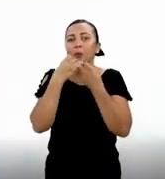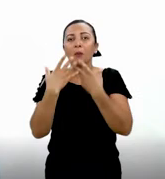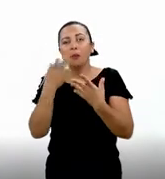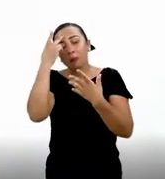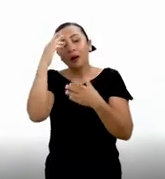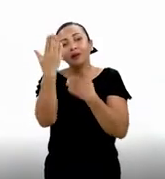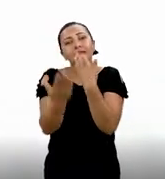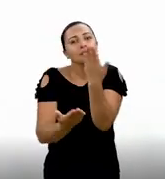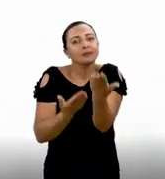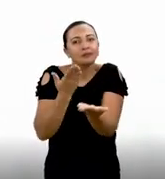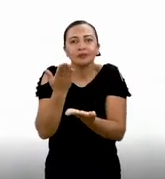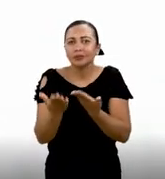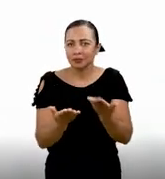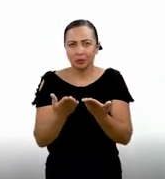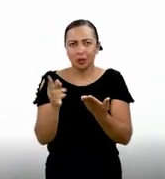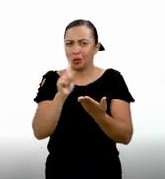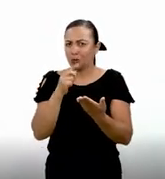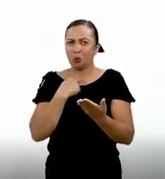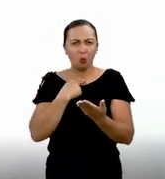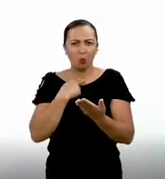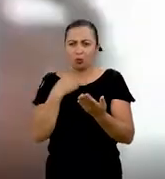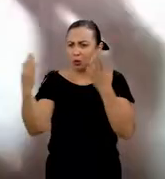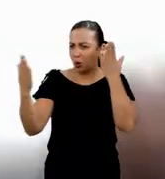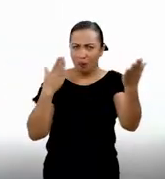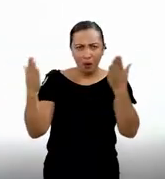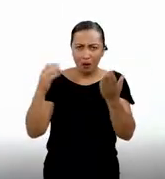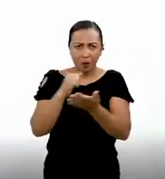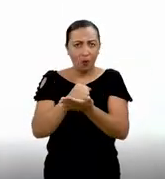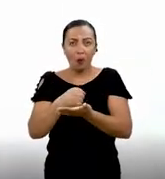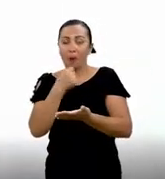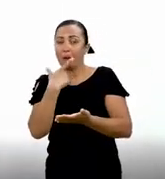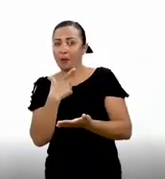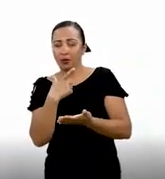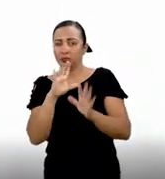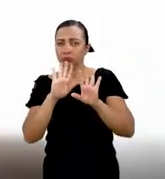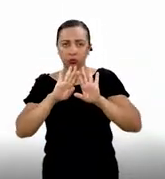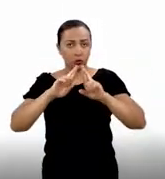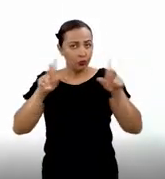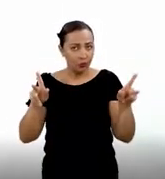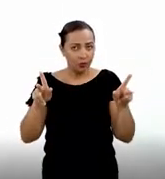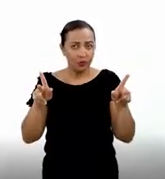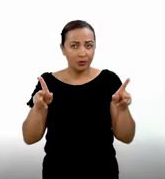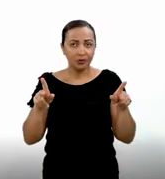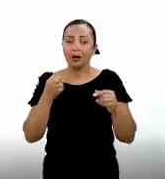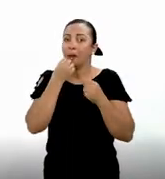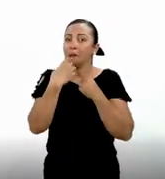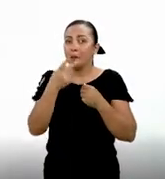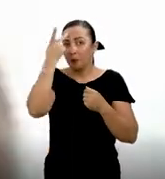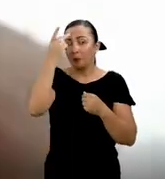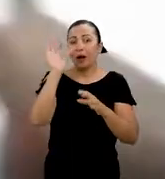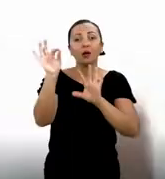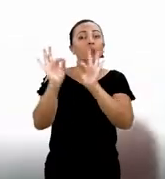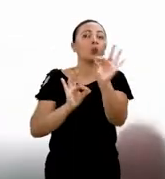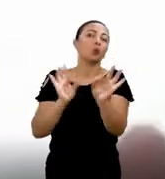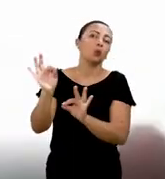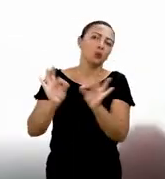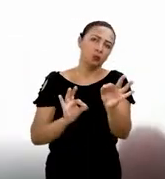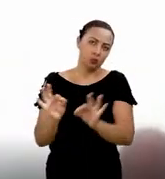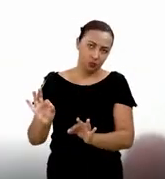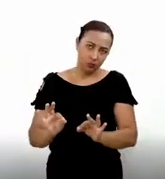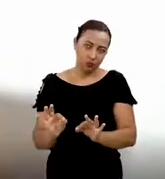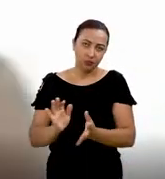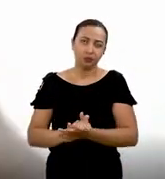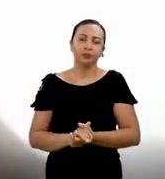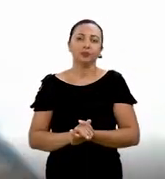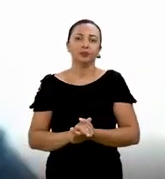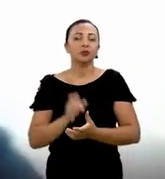serve como um tratamento as não pode contar a ele com medicamento alopático ele serve para o controle